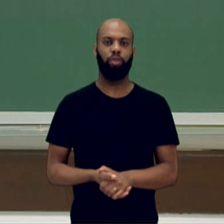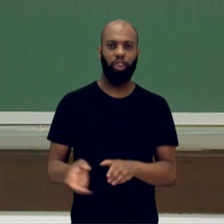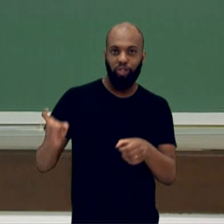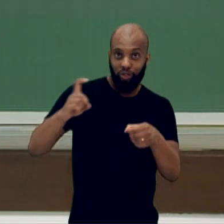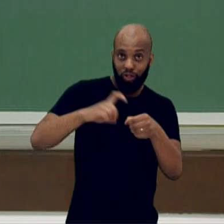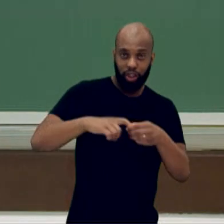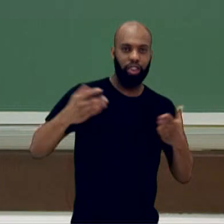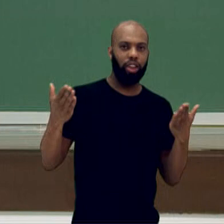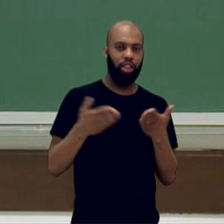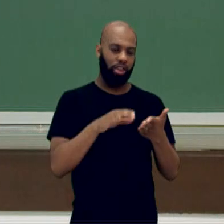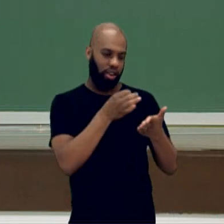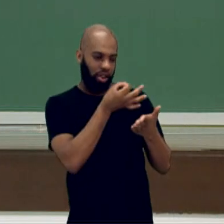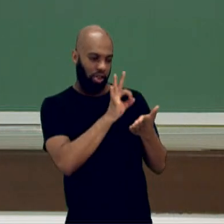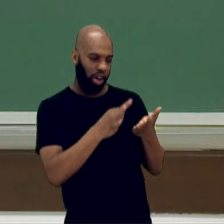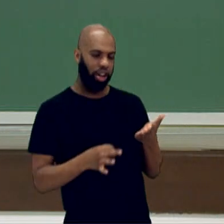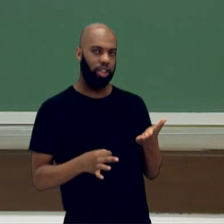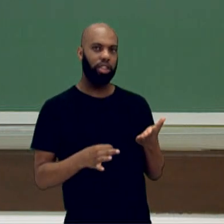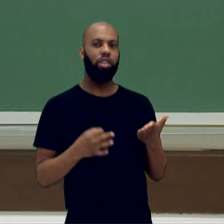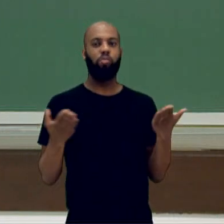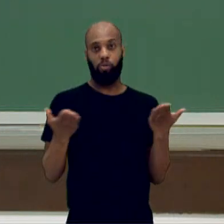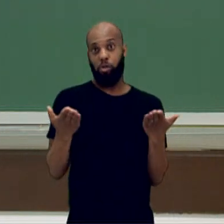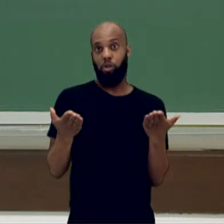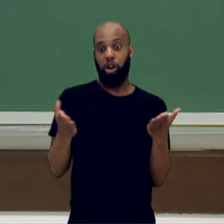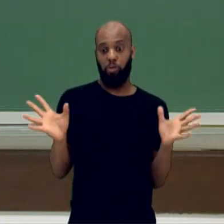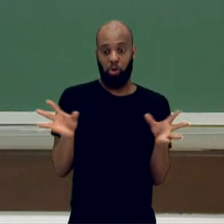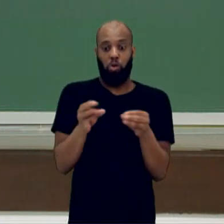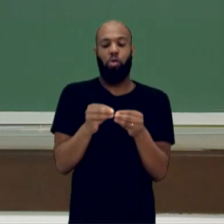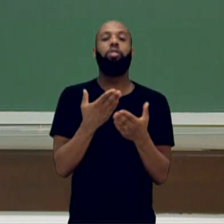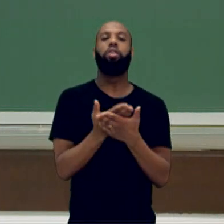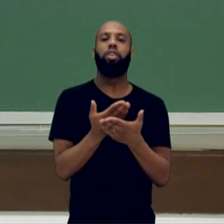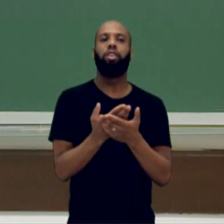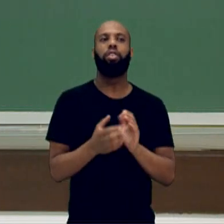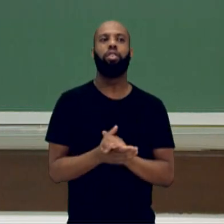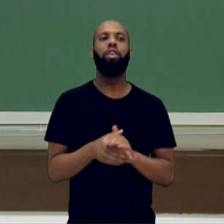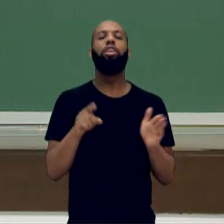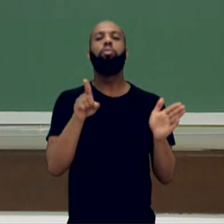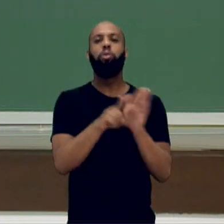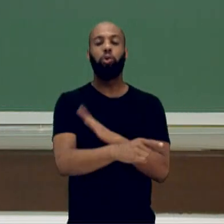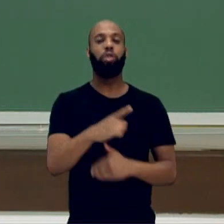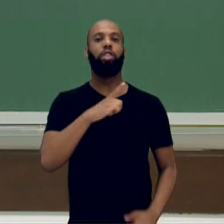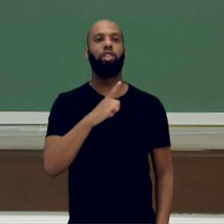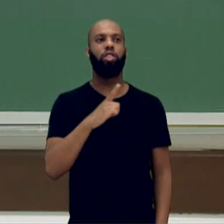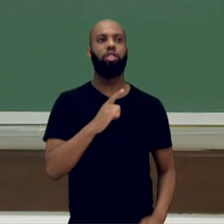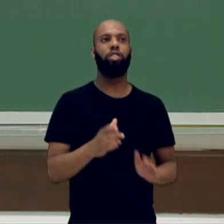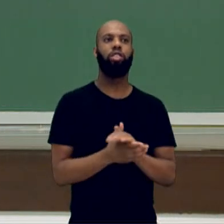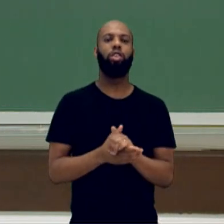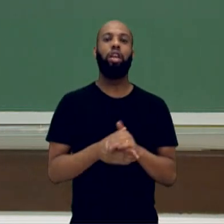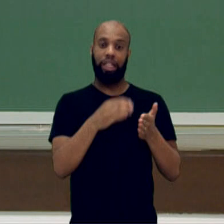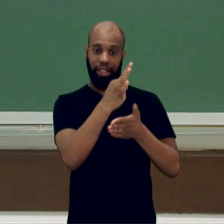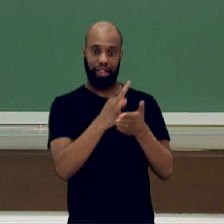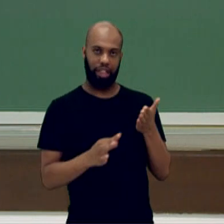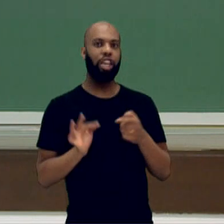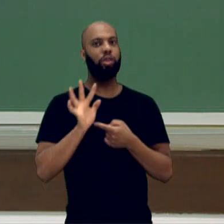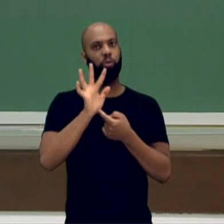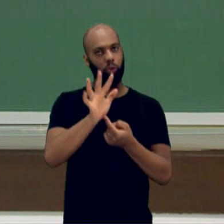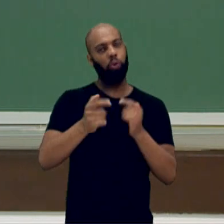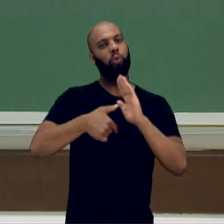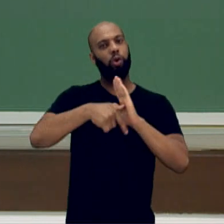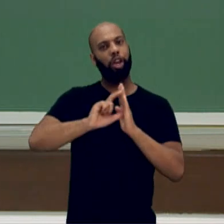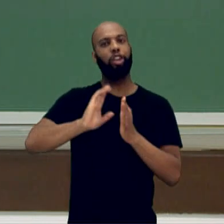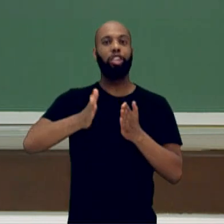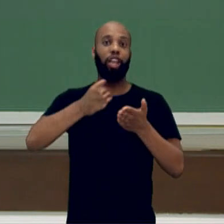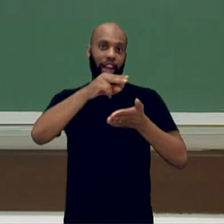Voltamos então aqui para a correção, para fechar nossa aula de hoje. Ficou a perguntinha ali do texto apresentado